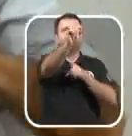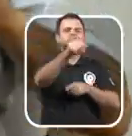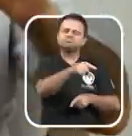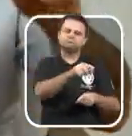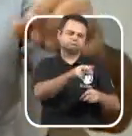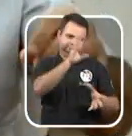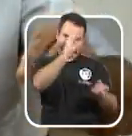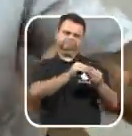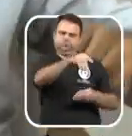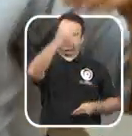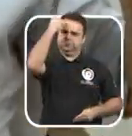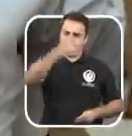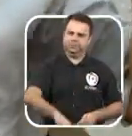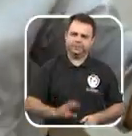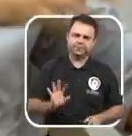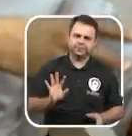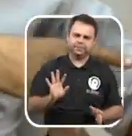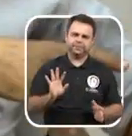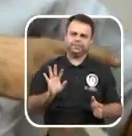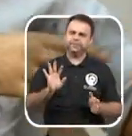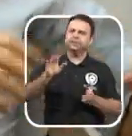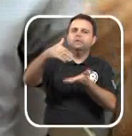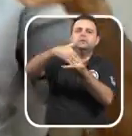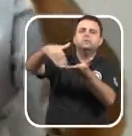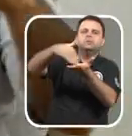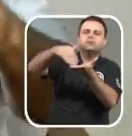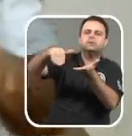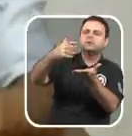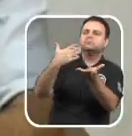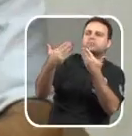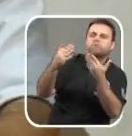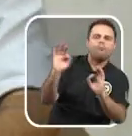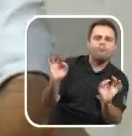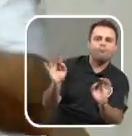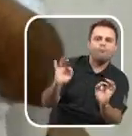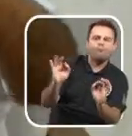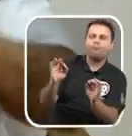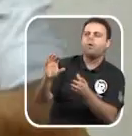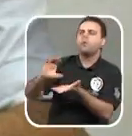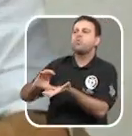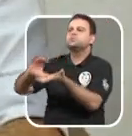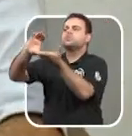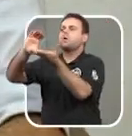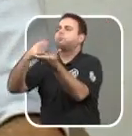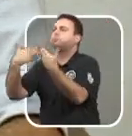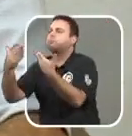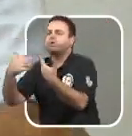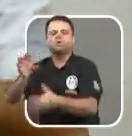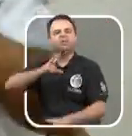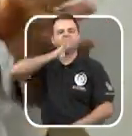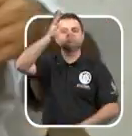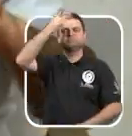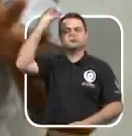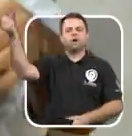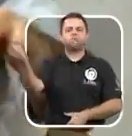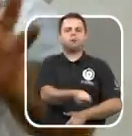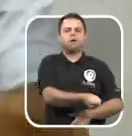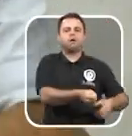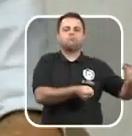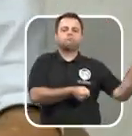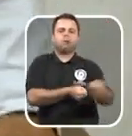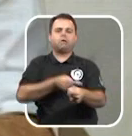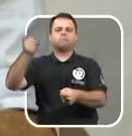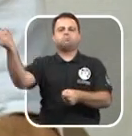absurdo, sem diálogo nenhum com a educação, sem ouvir o conselho de educação, sem ouvir a comunidade escolar, sai contratando. Às vezes faz um curso